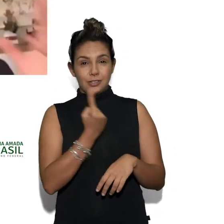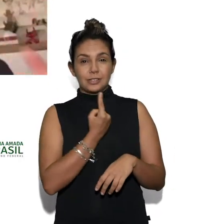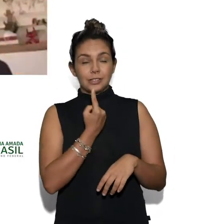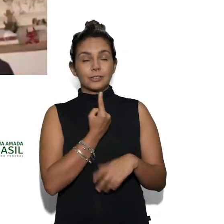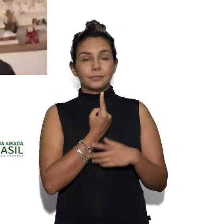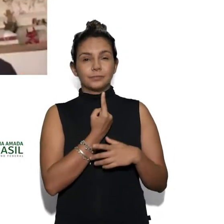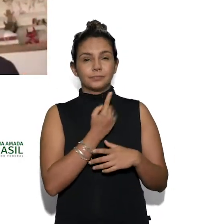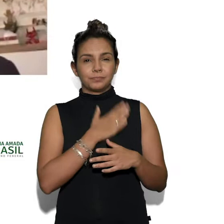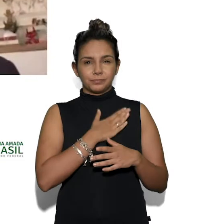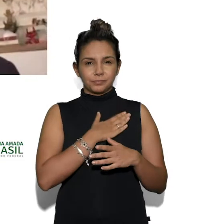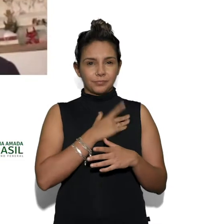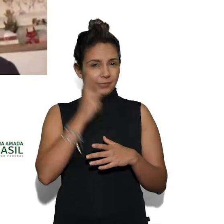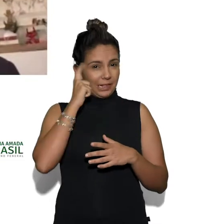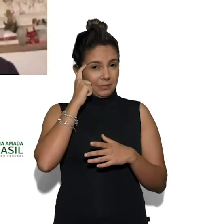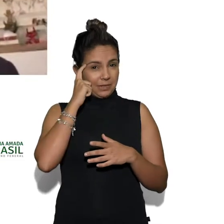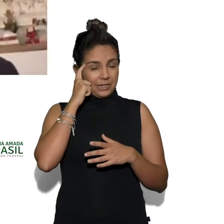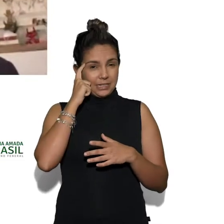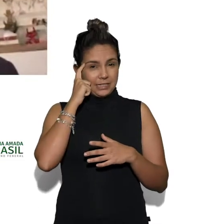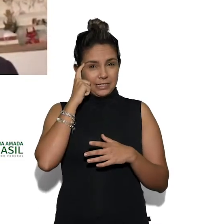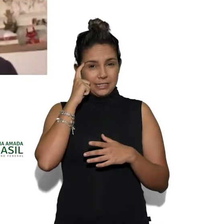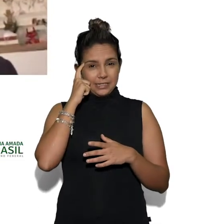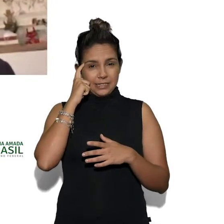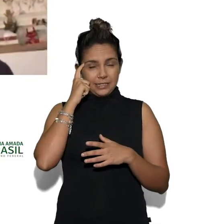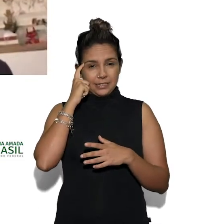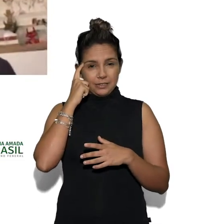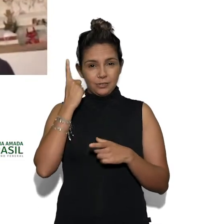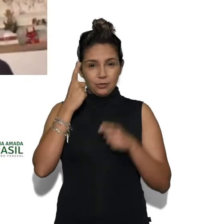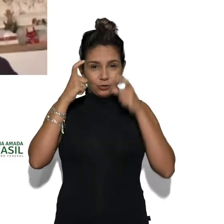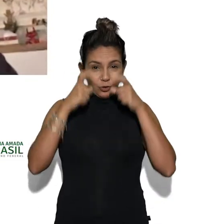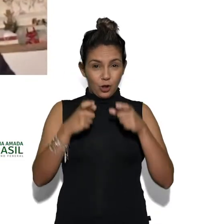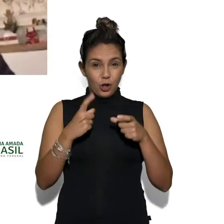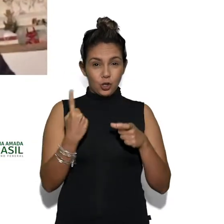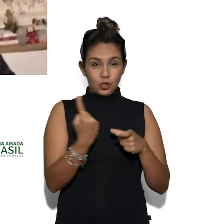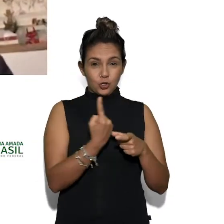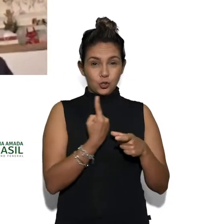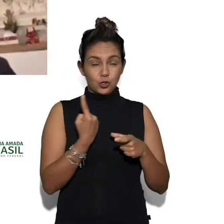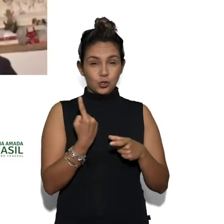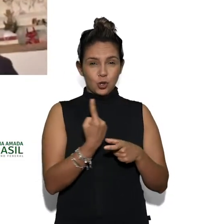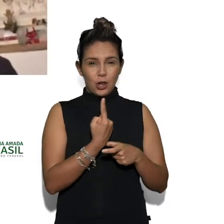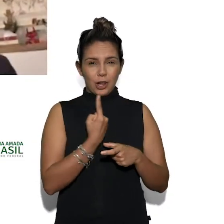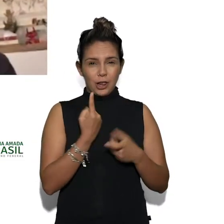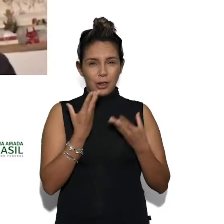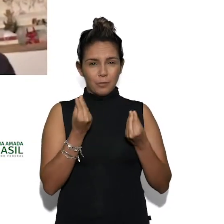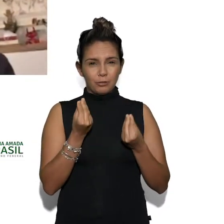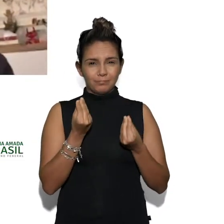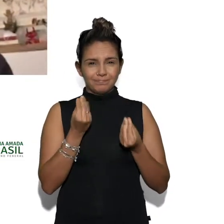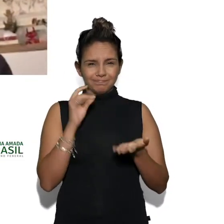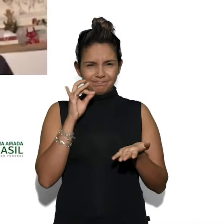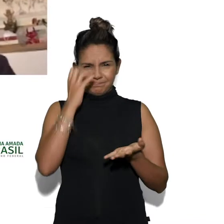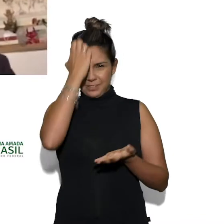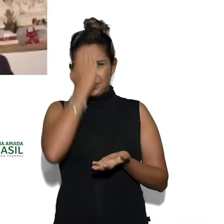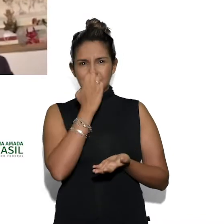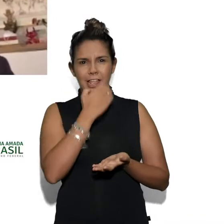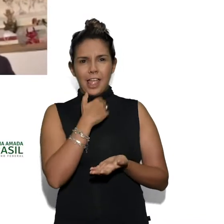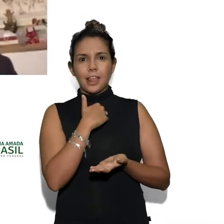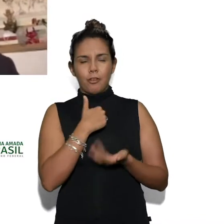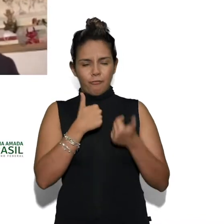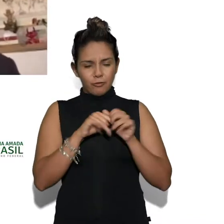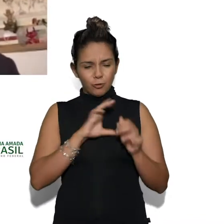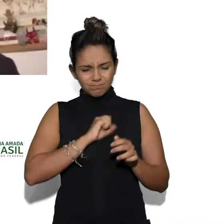assim, na minha cabeça. Eu sou reenviado para um lugar de solidão muito, muito severo